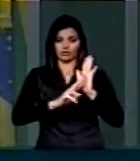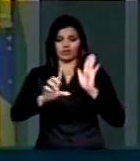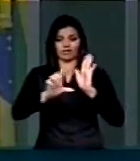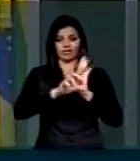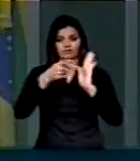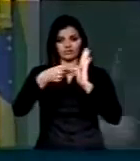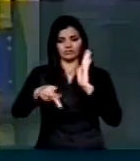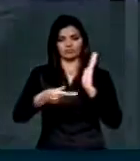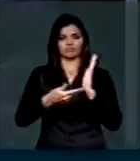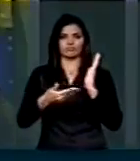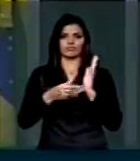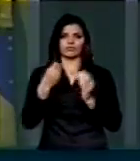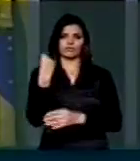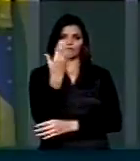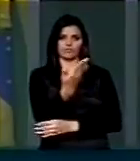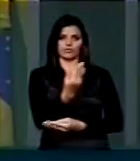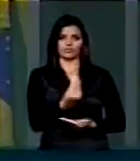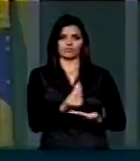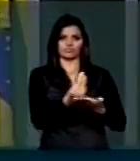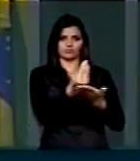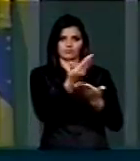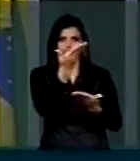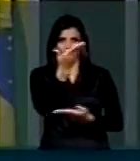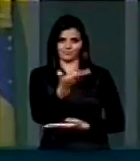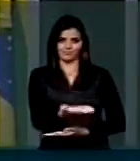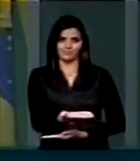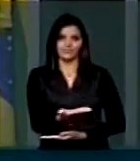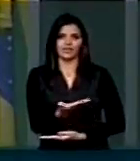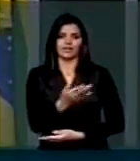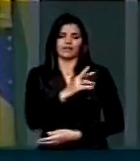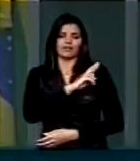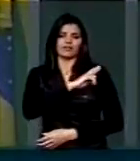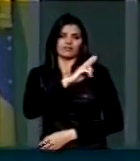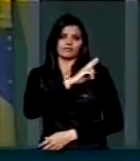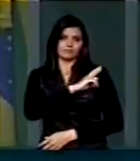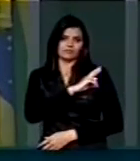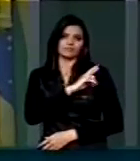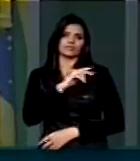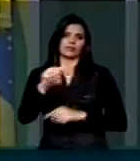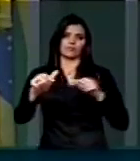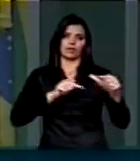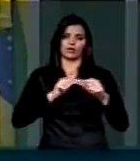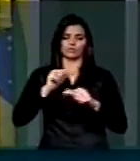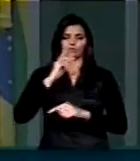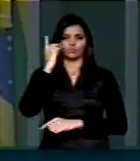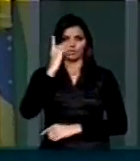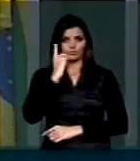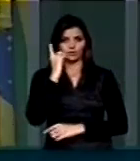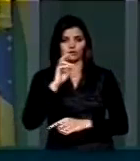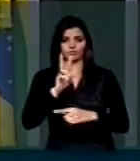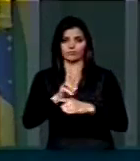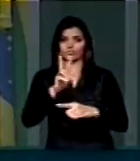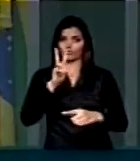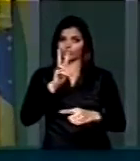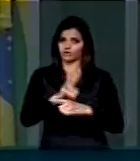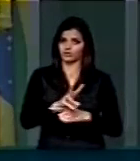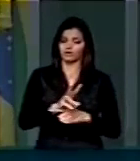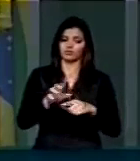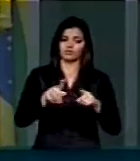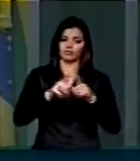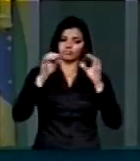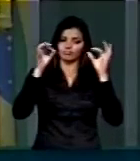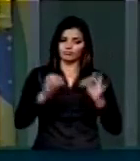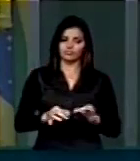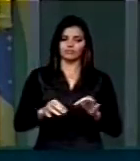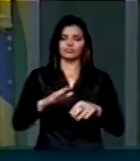foram concebidos para prestigiar a função legislativa e proteger com maior eficácia